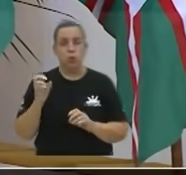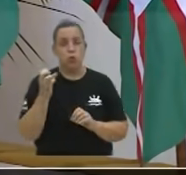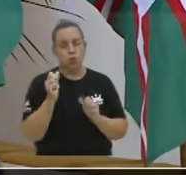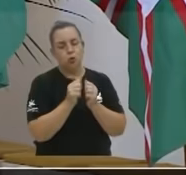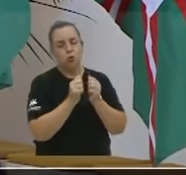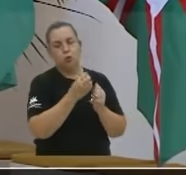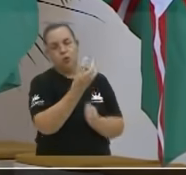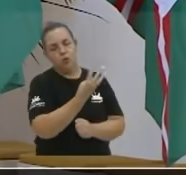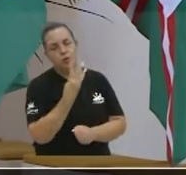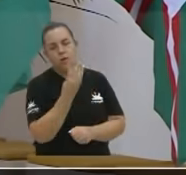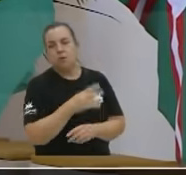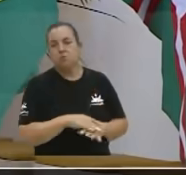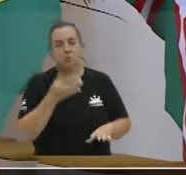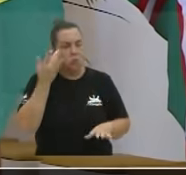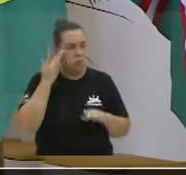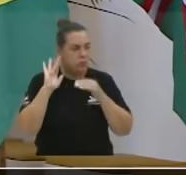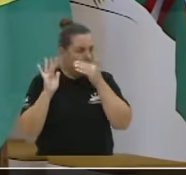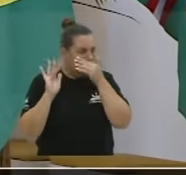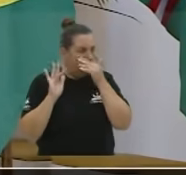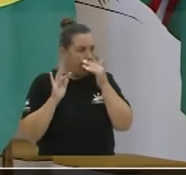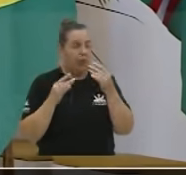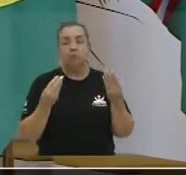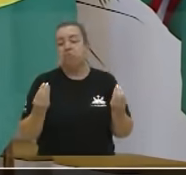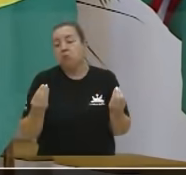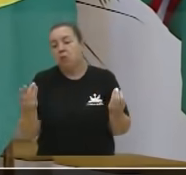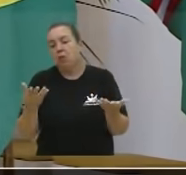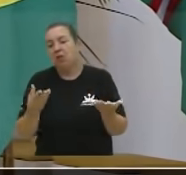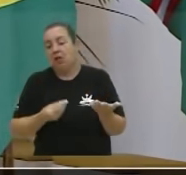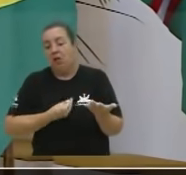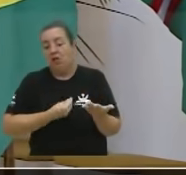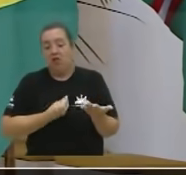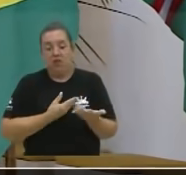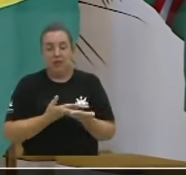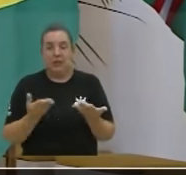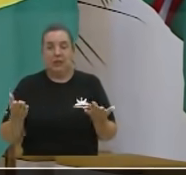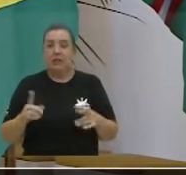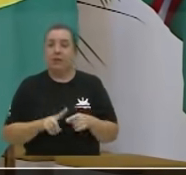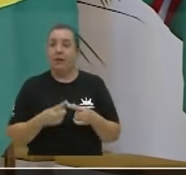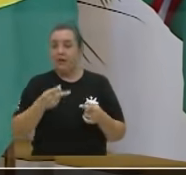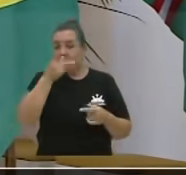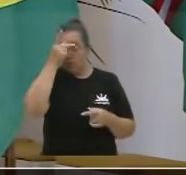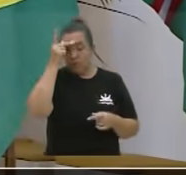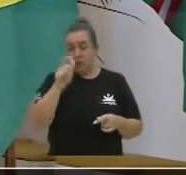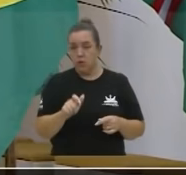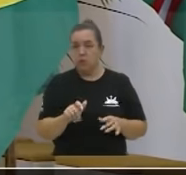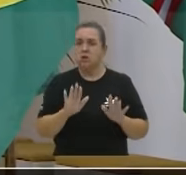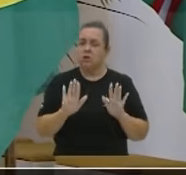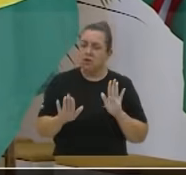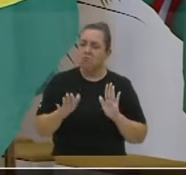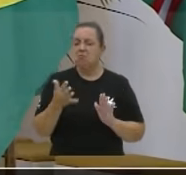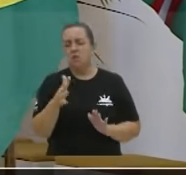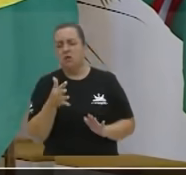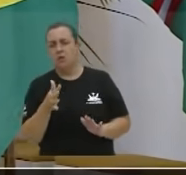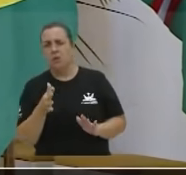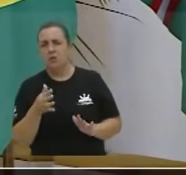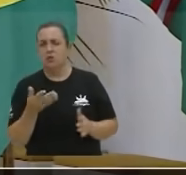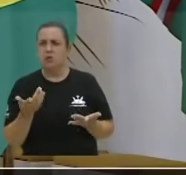não se sabe como que era a posição deles, mas eles eram pessoas de relativamente